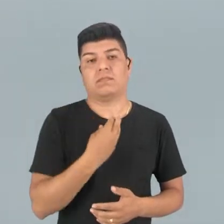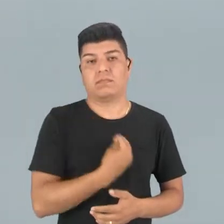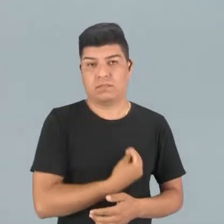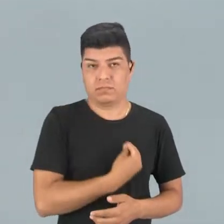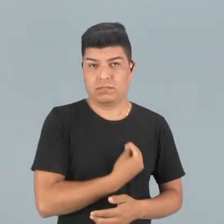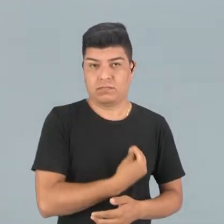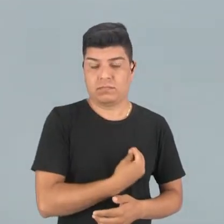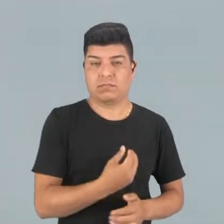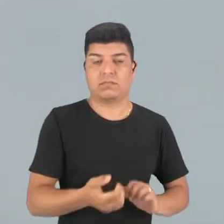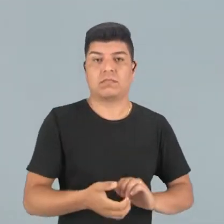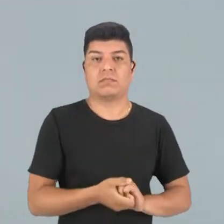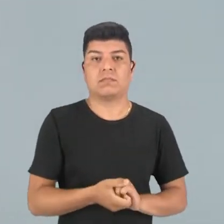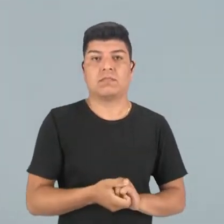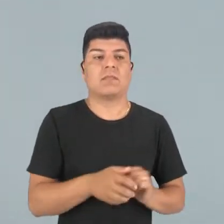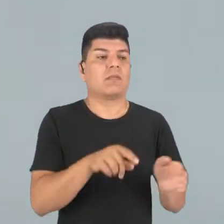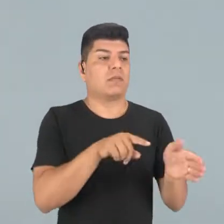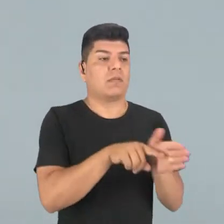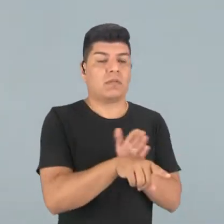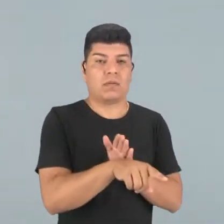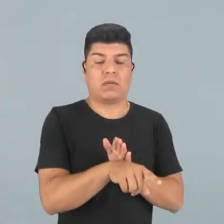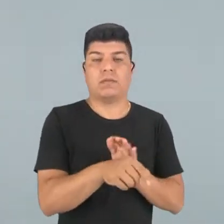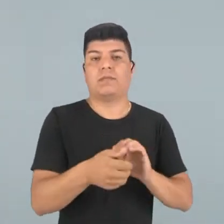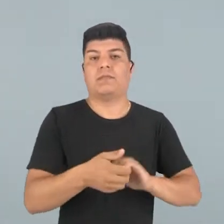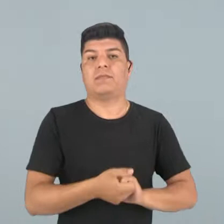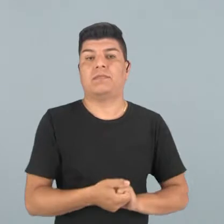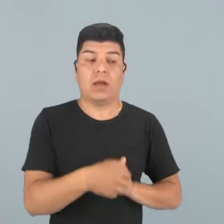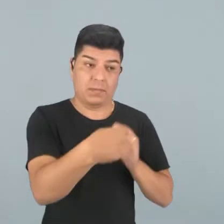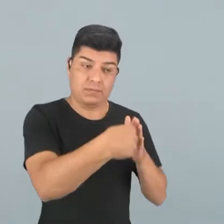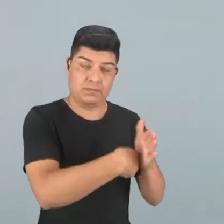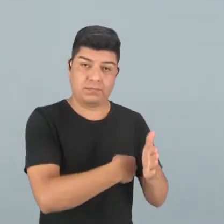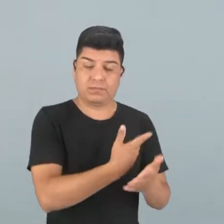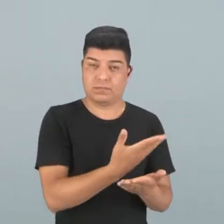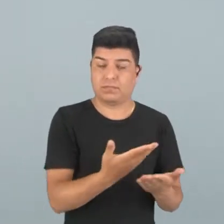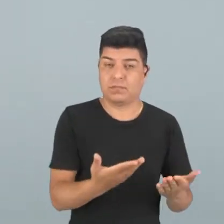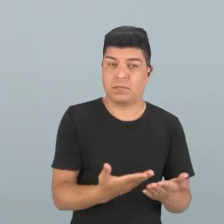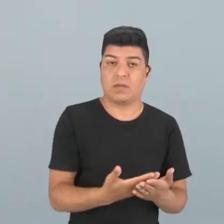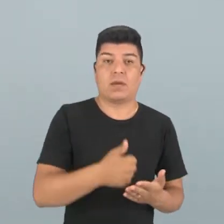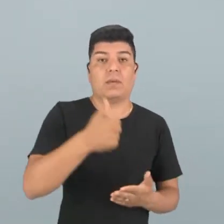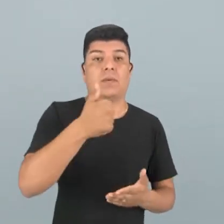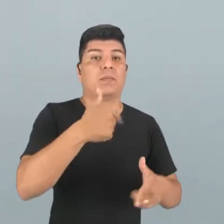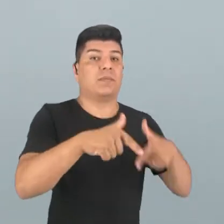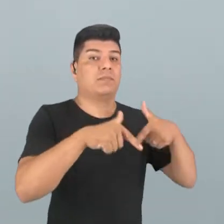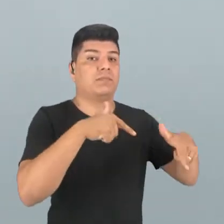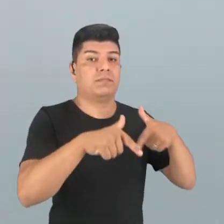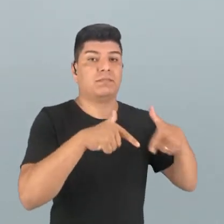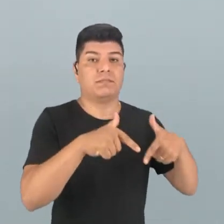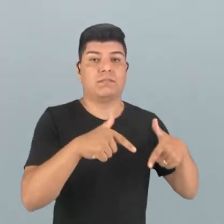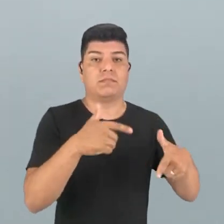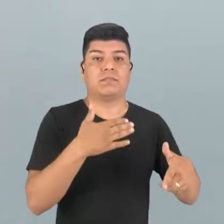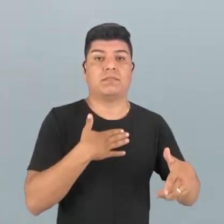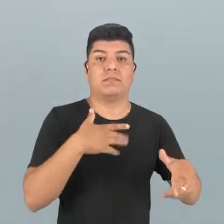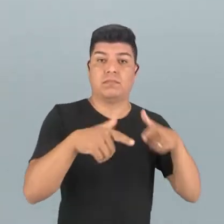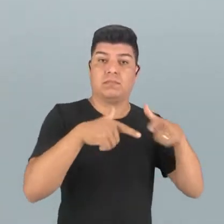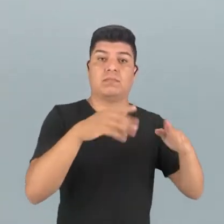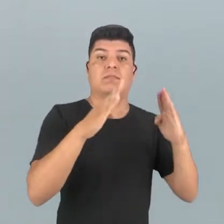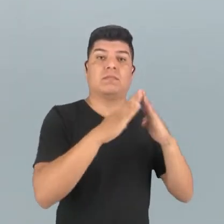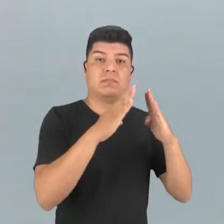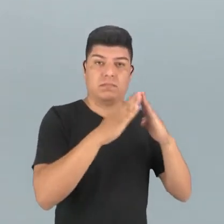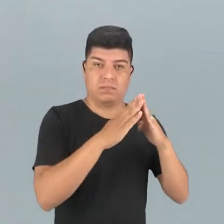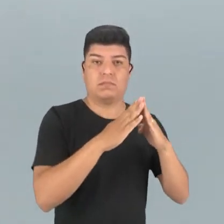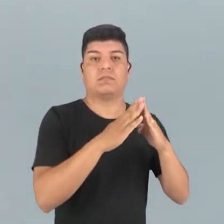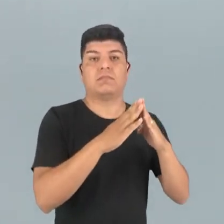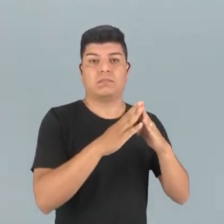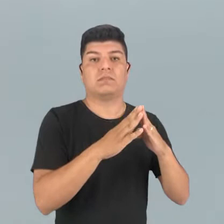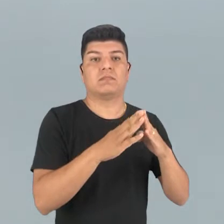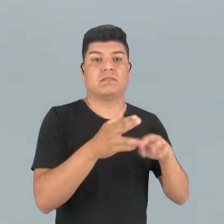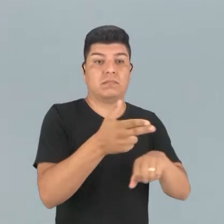E sobre a pergunta, professor Carlos, o meu primeiro emprego ele foi como empregada doméstica, né? Muito